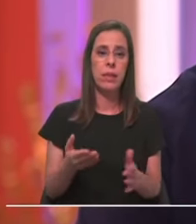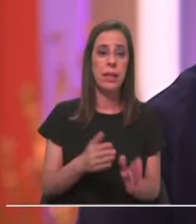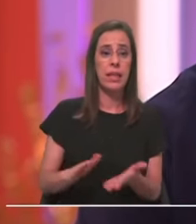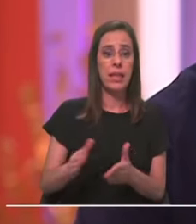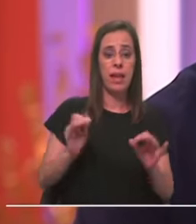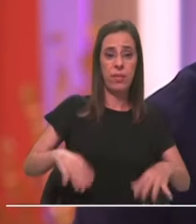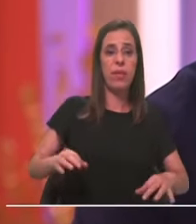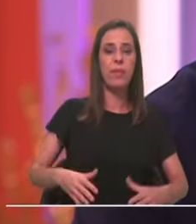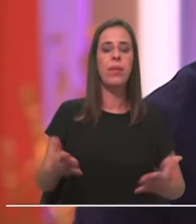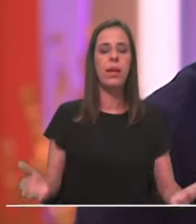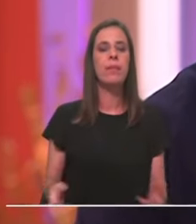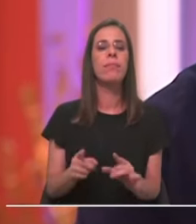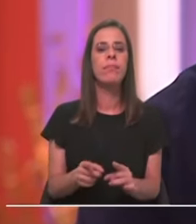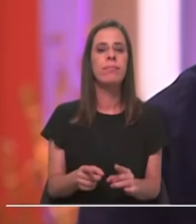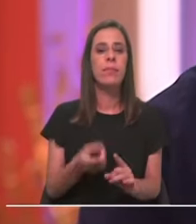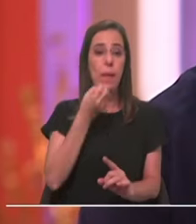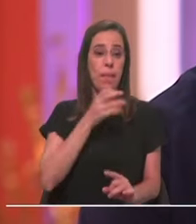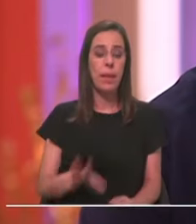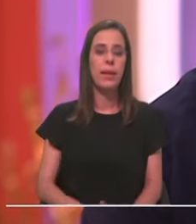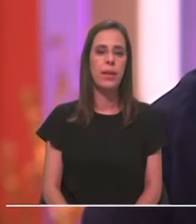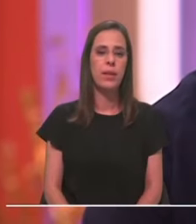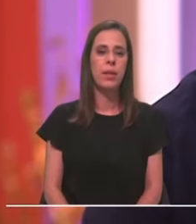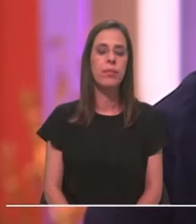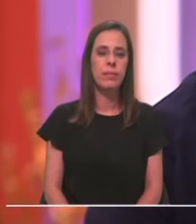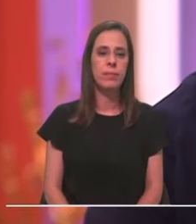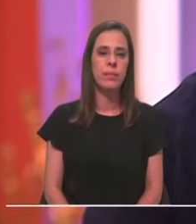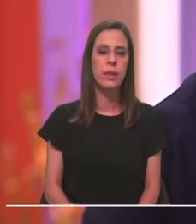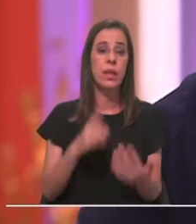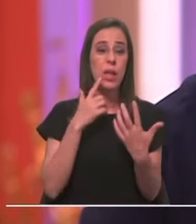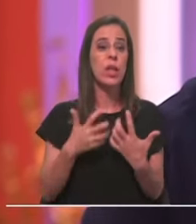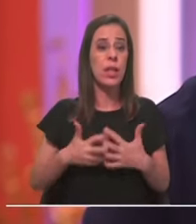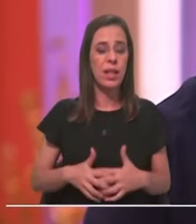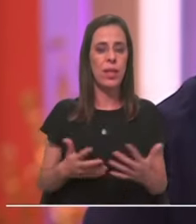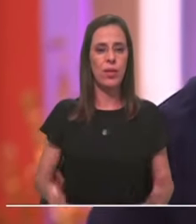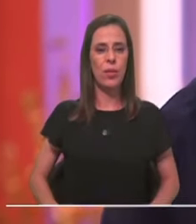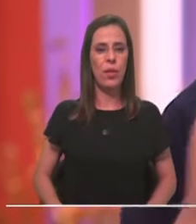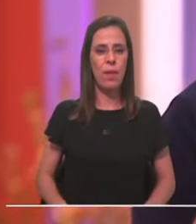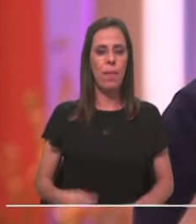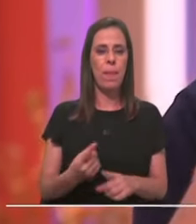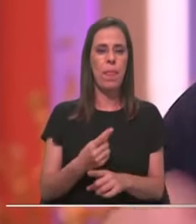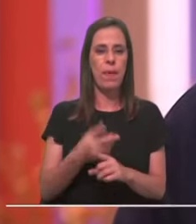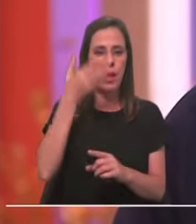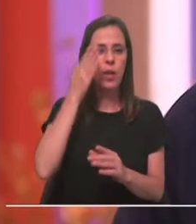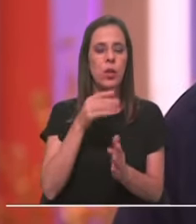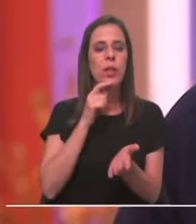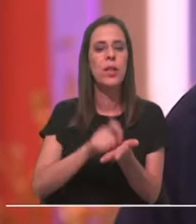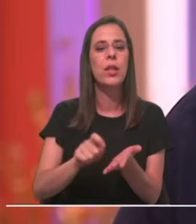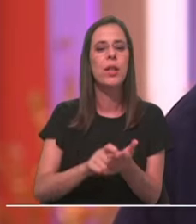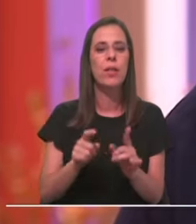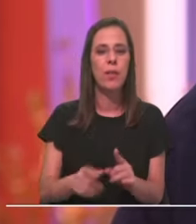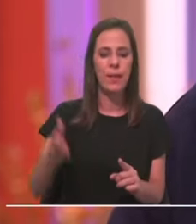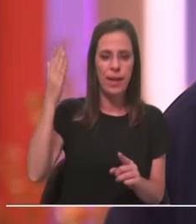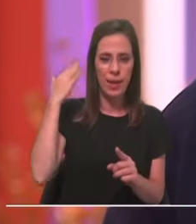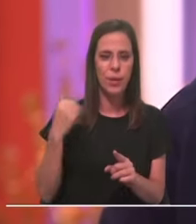cit era uma das grandes perdas não Ana sim sem dúvida eu lembro-me eh Uma das coisas que a Julia escreveu eh na